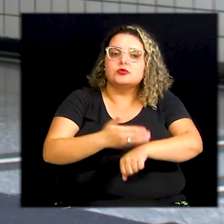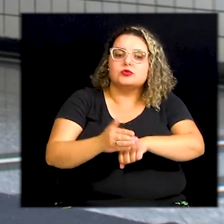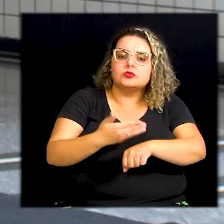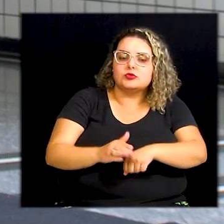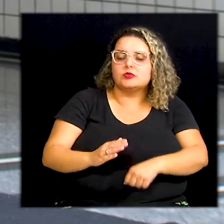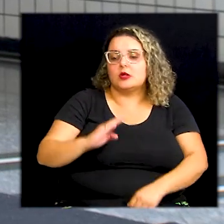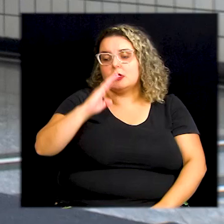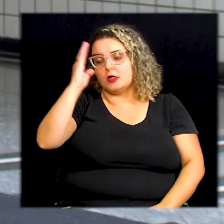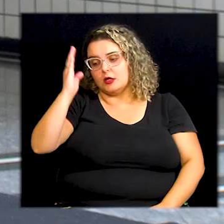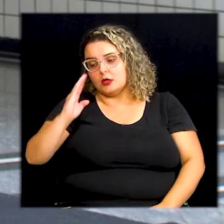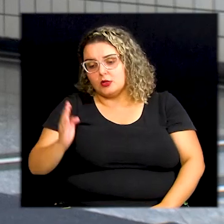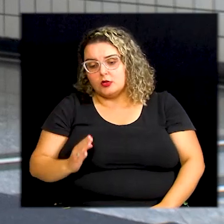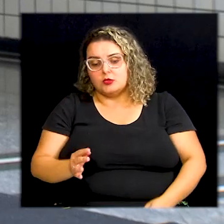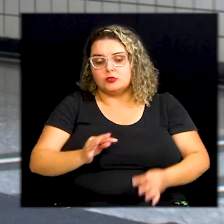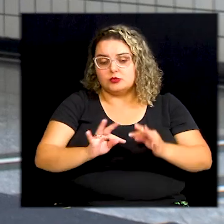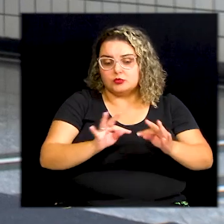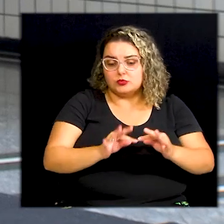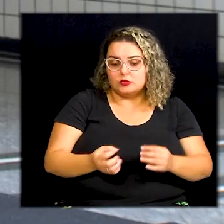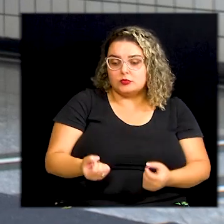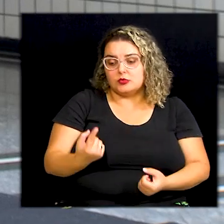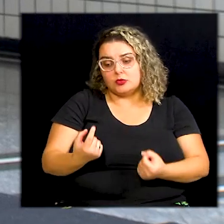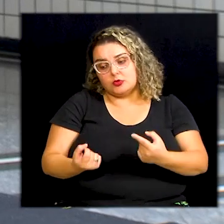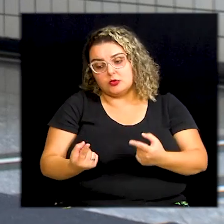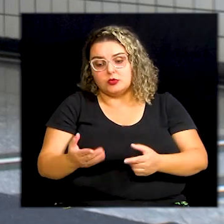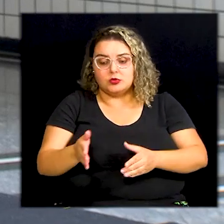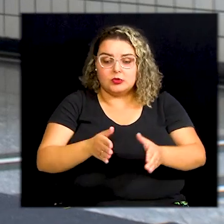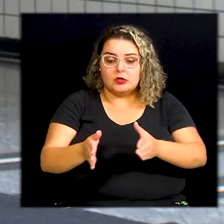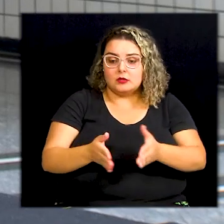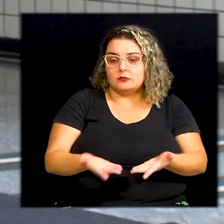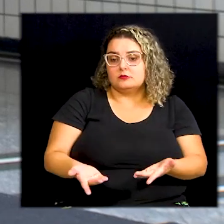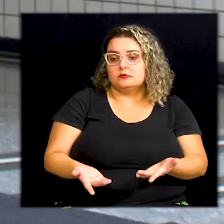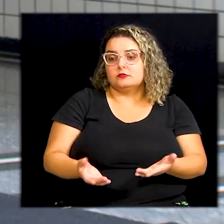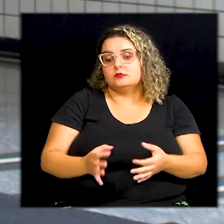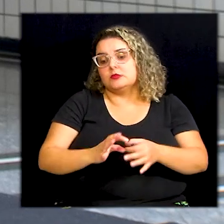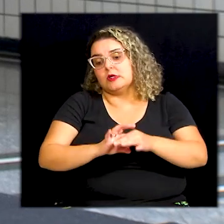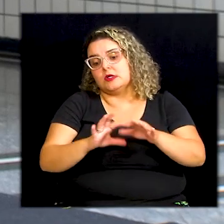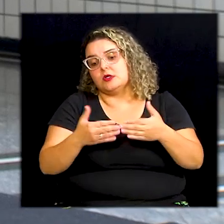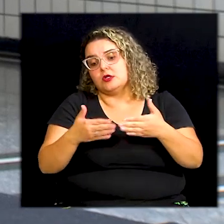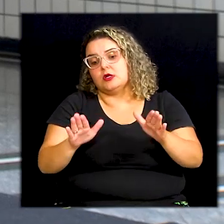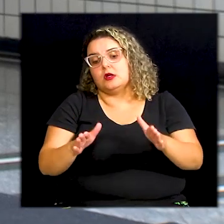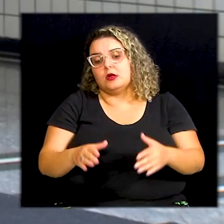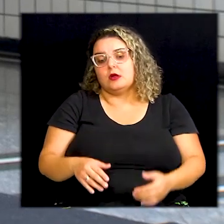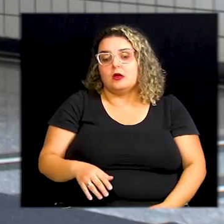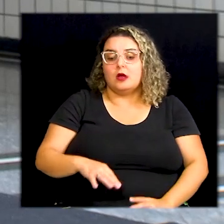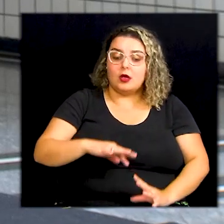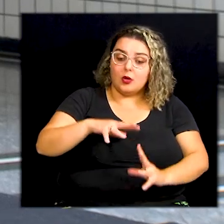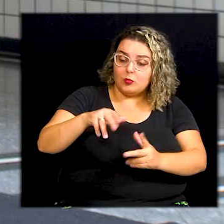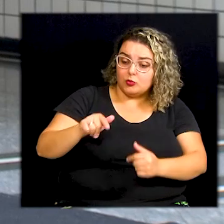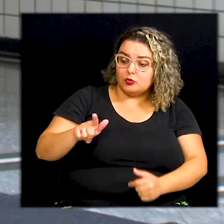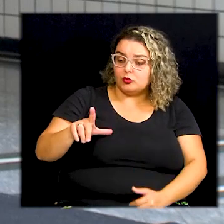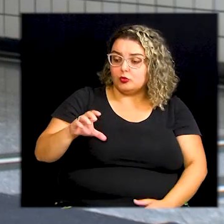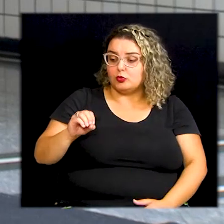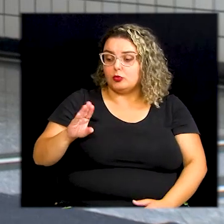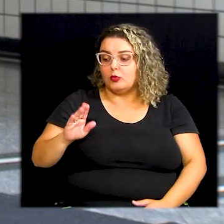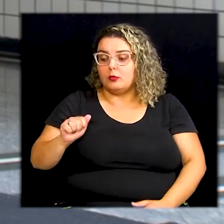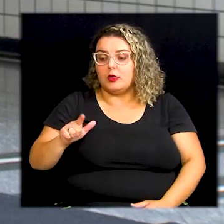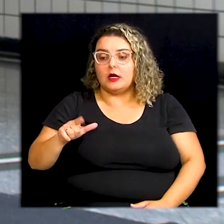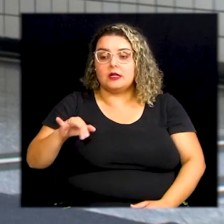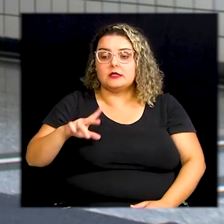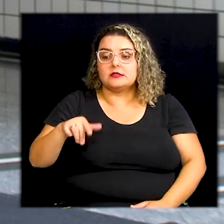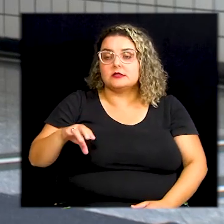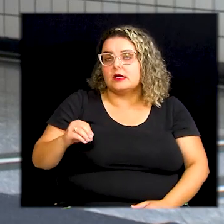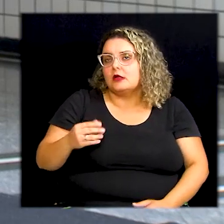treinadores brasileiros, em algum momento, deixaram esta abertura? É mundo globalizado, enxerga como